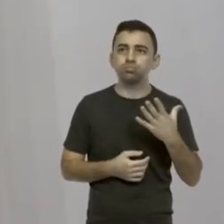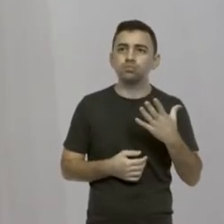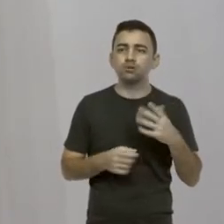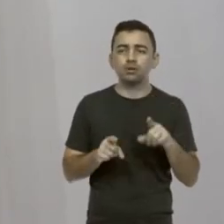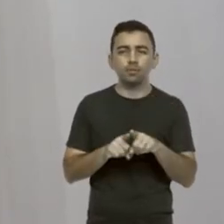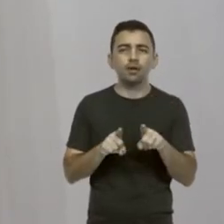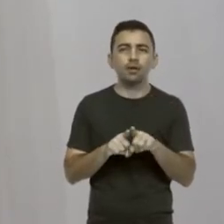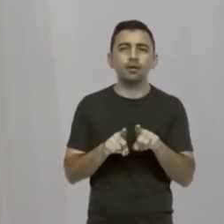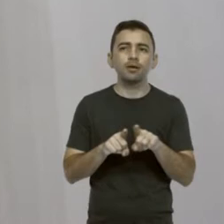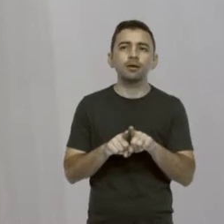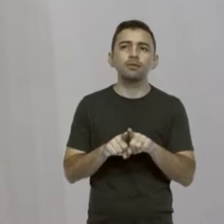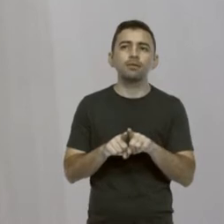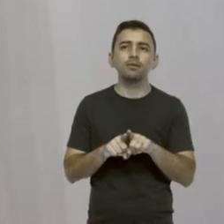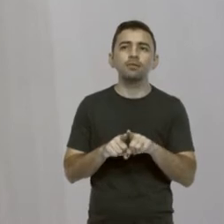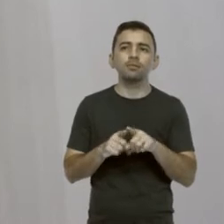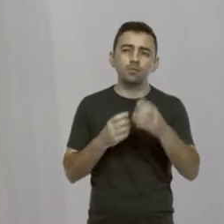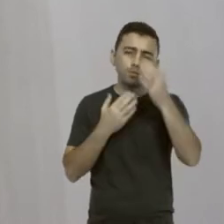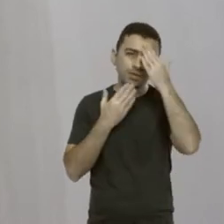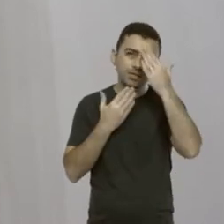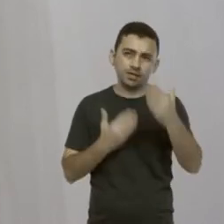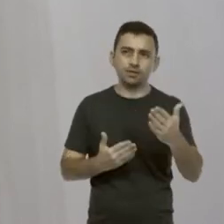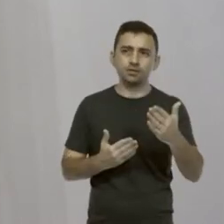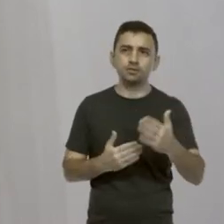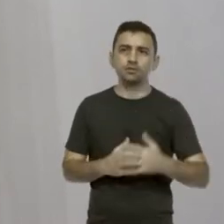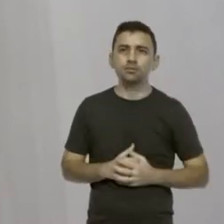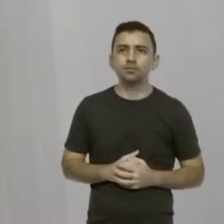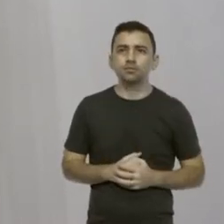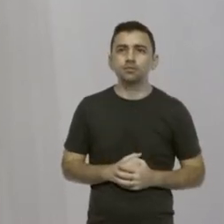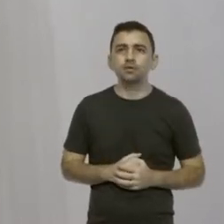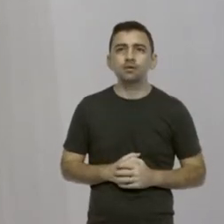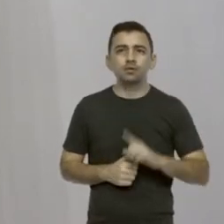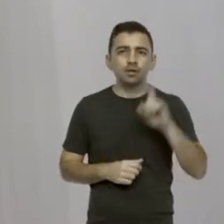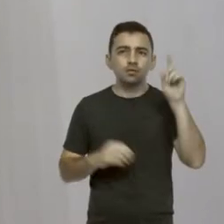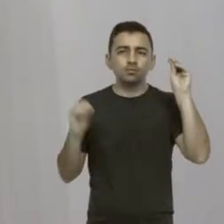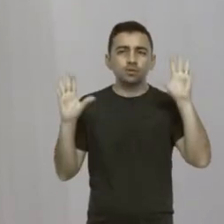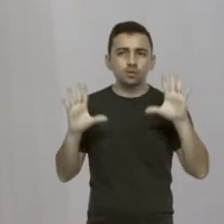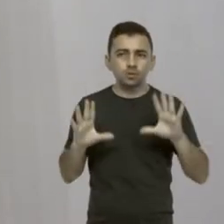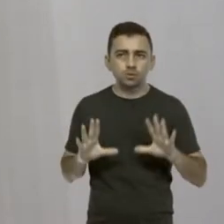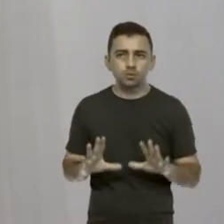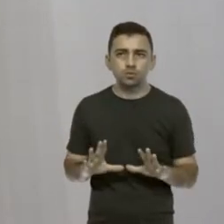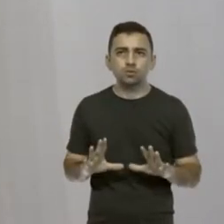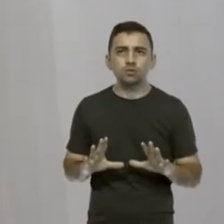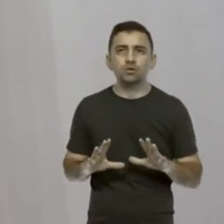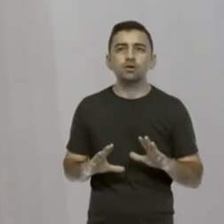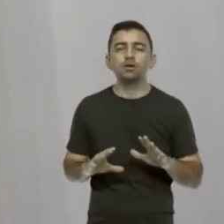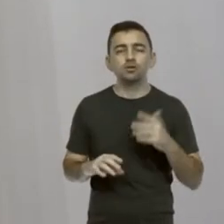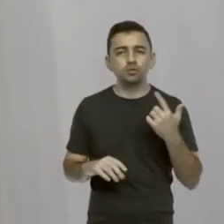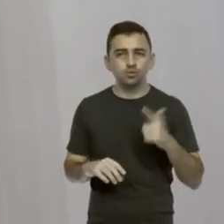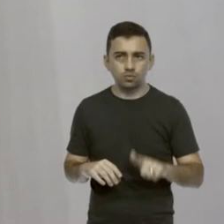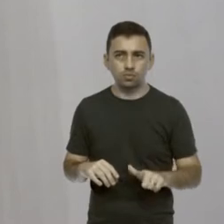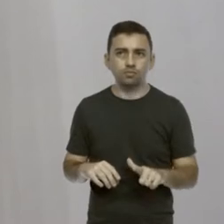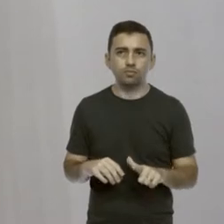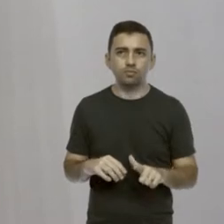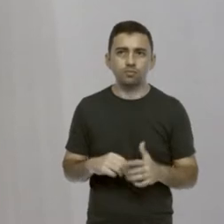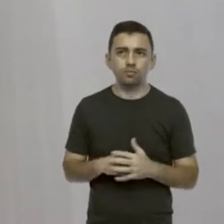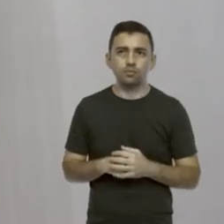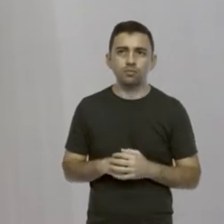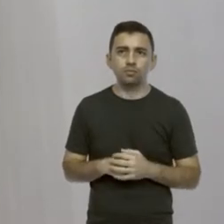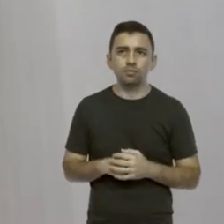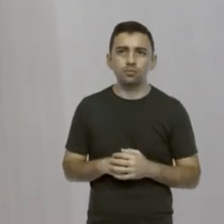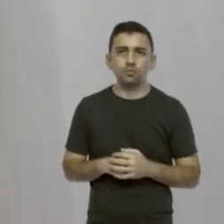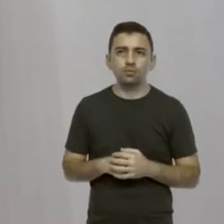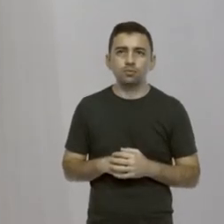todos. Muito obrigado. Que Deus nos ilumine. E volto a dizer,